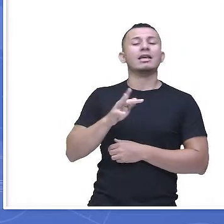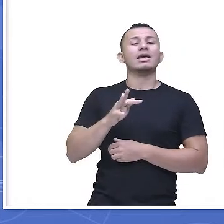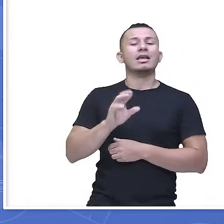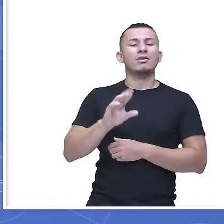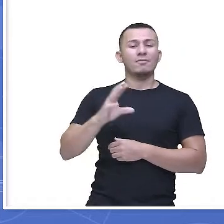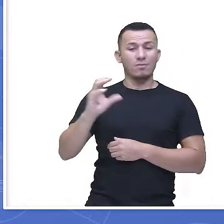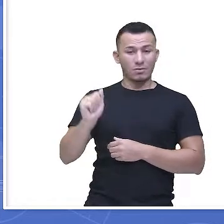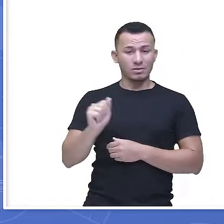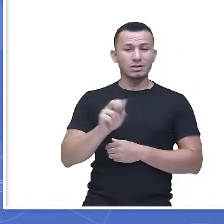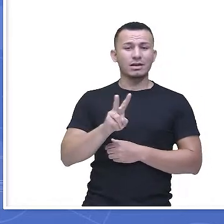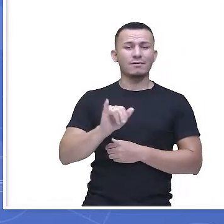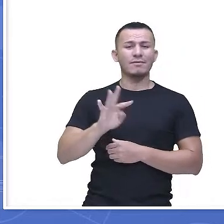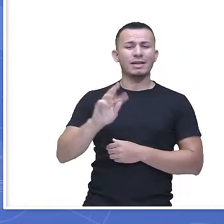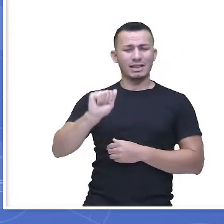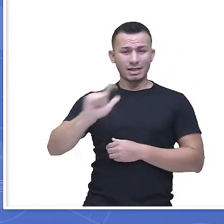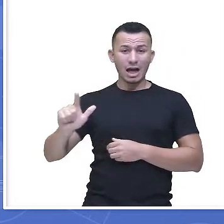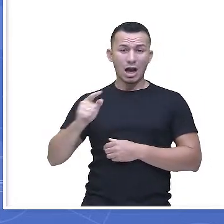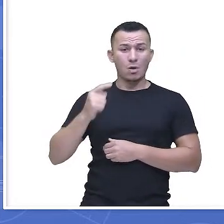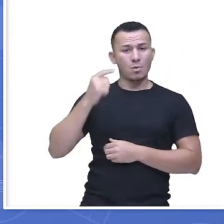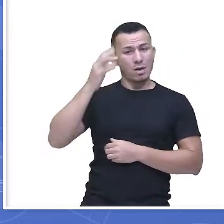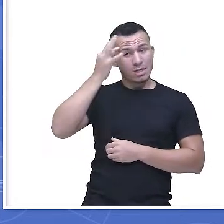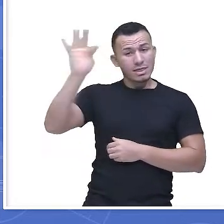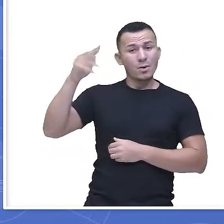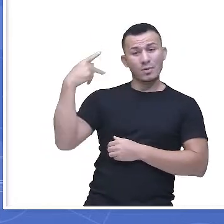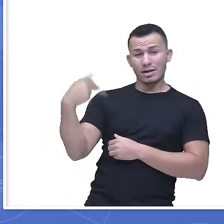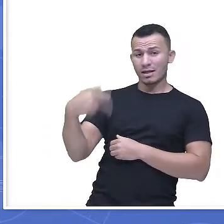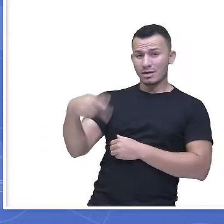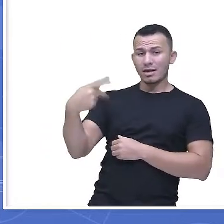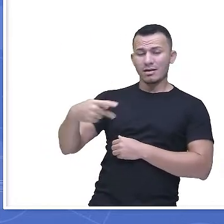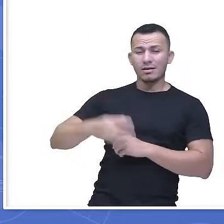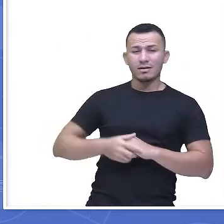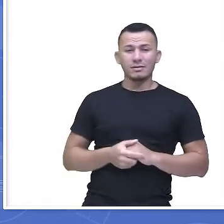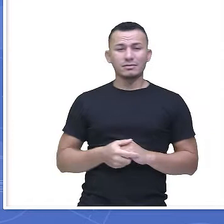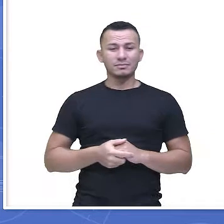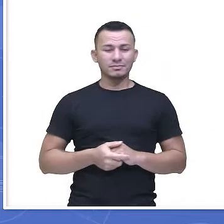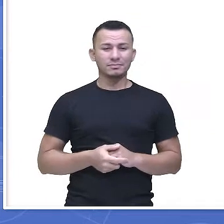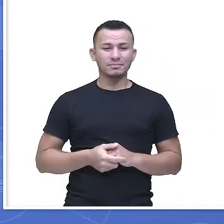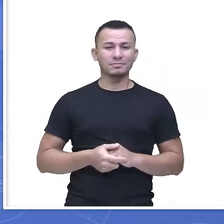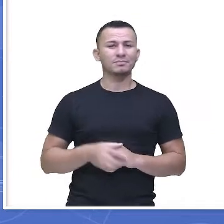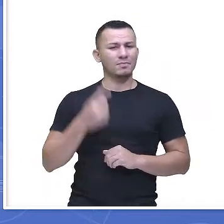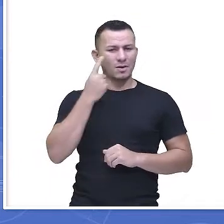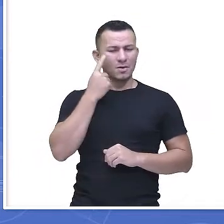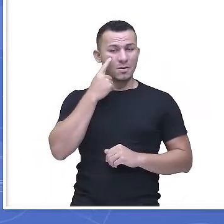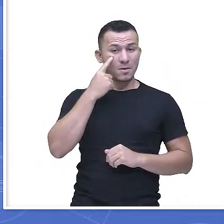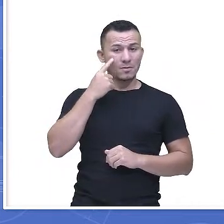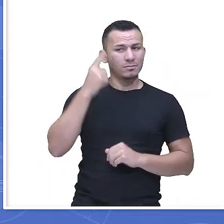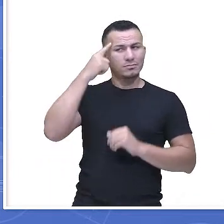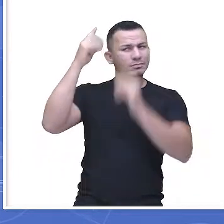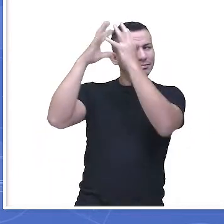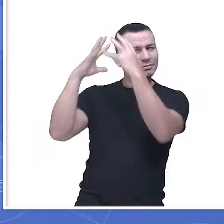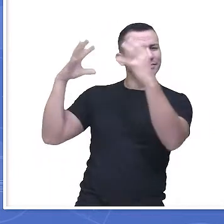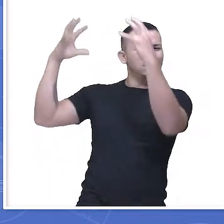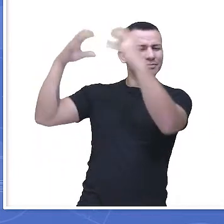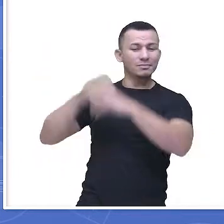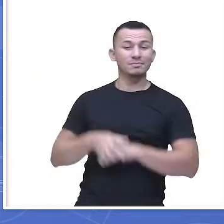aí a contribuição dele, olha o pensamento, o que ele achou com esse experimento. Vamos ler lá o pensamento dele.